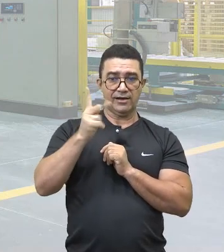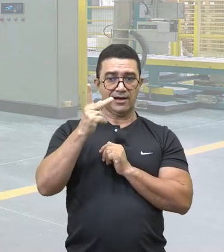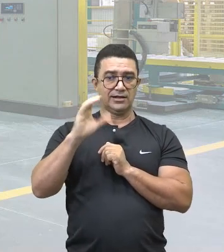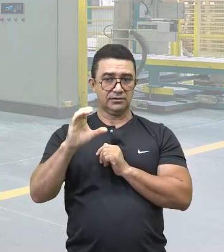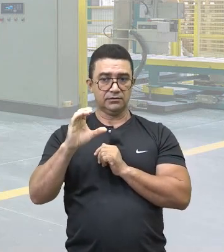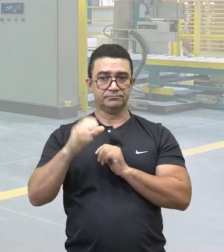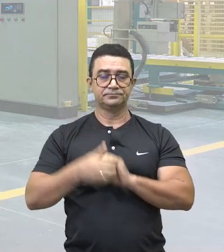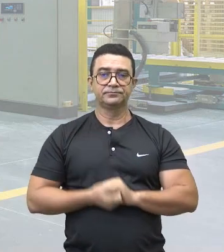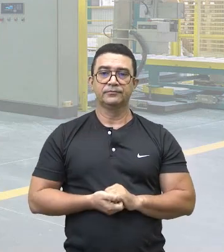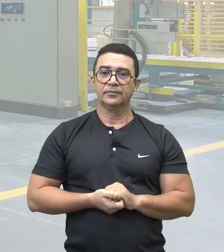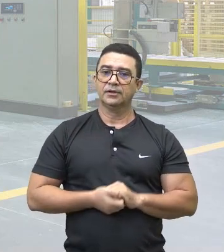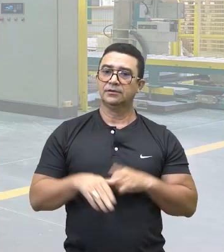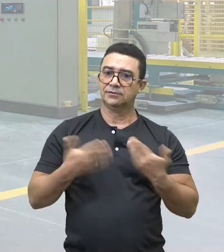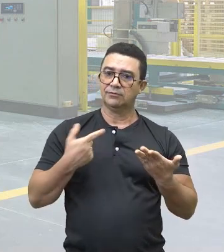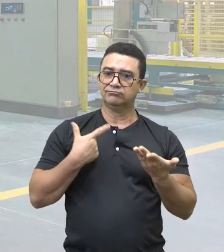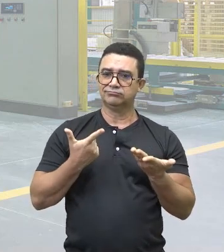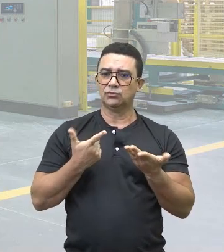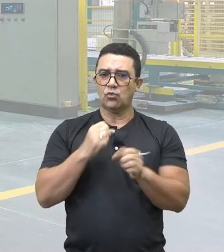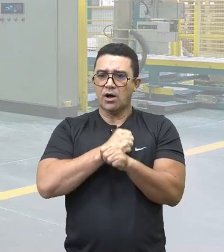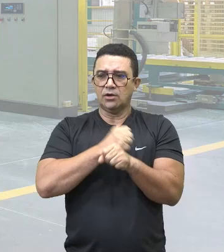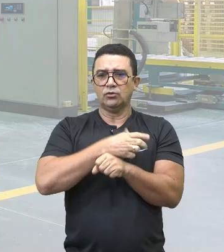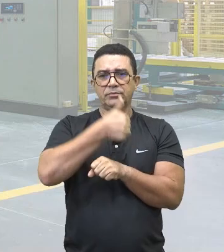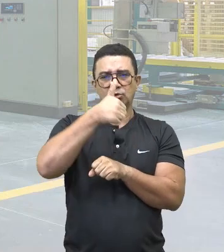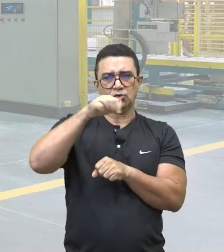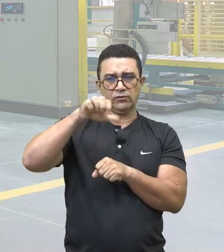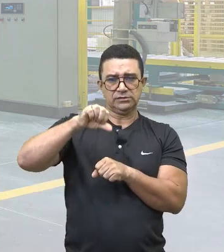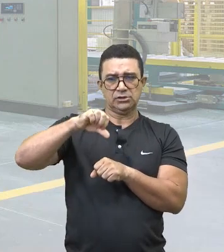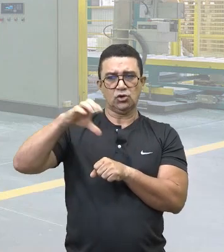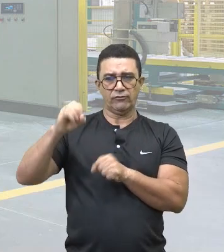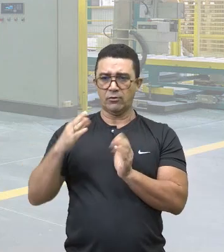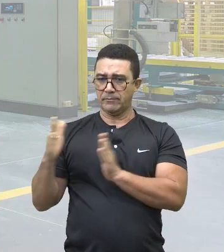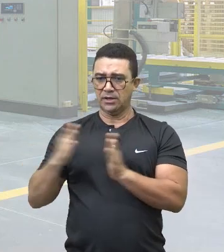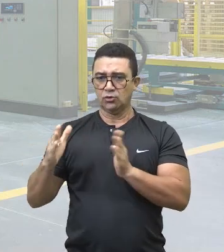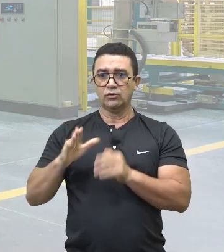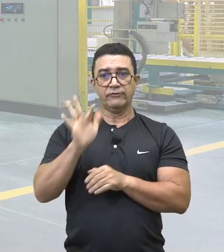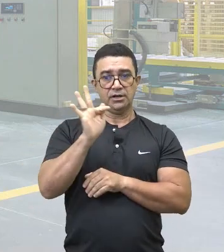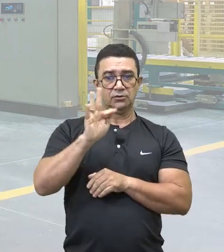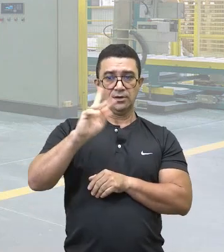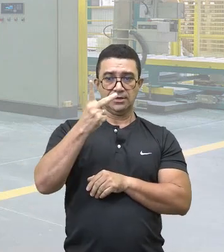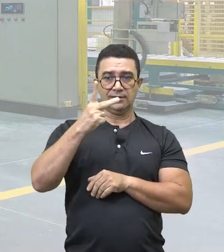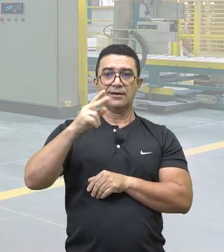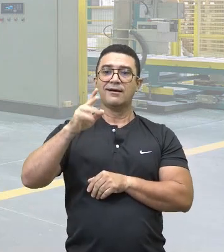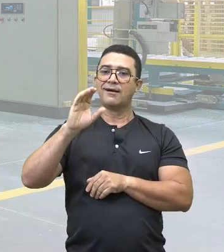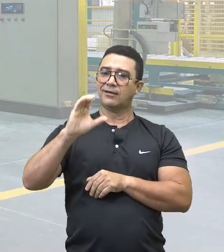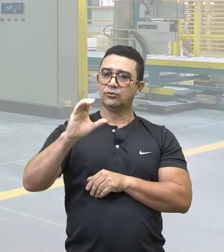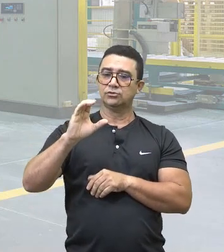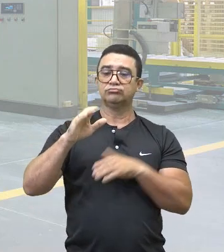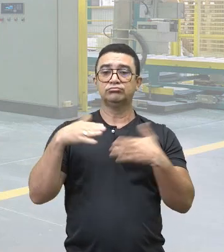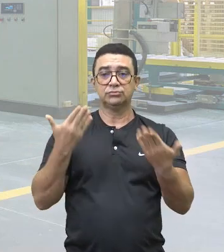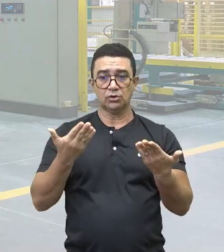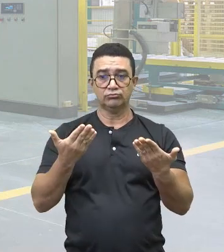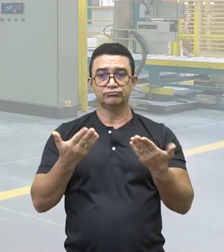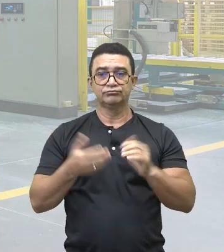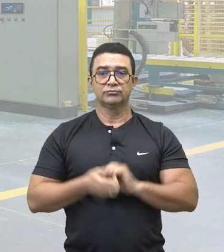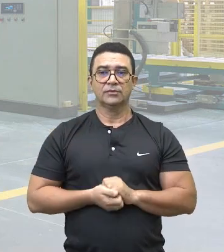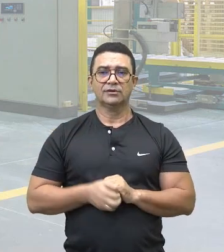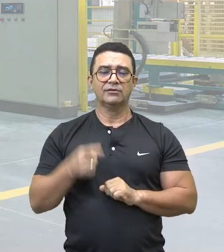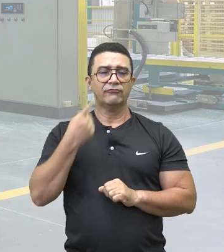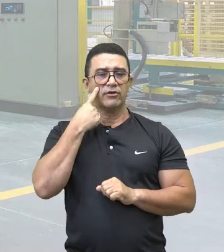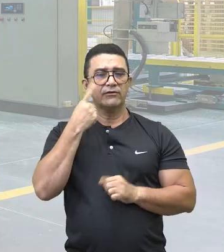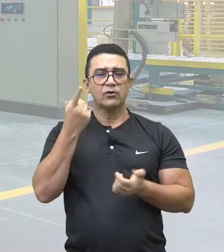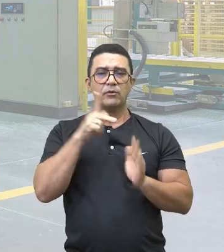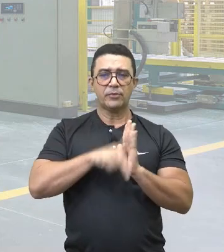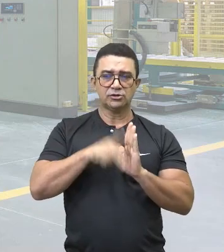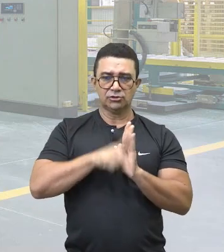Brasil, enfim. E na década de 90, né, durante o período FHC, mas a gente vai lembrar agora aqui os projetos já no